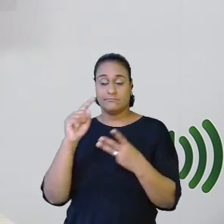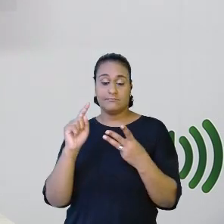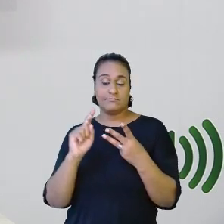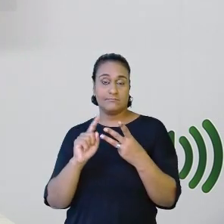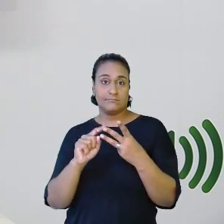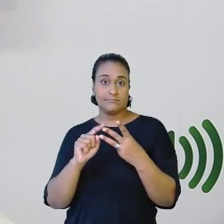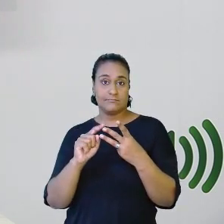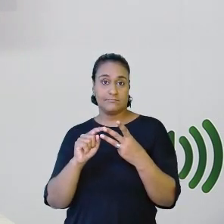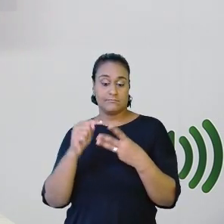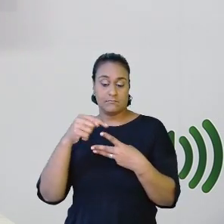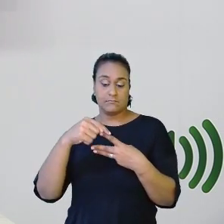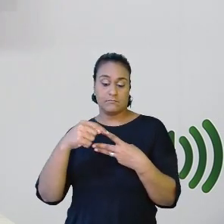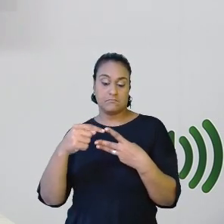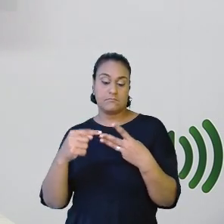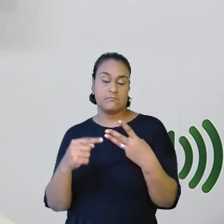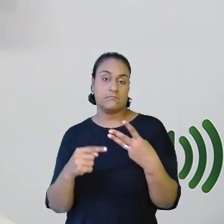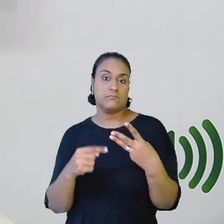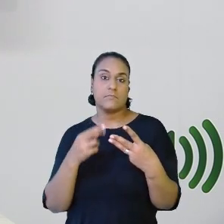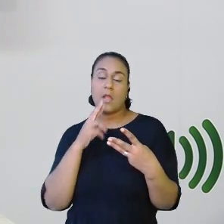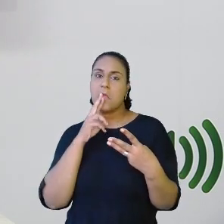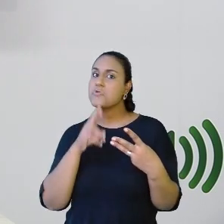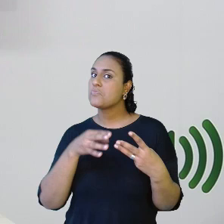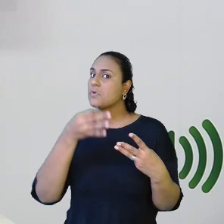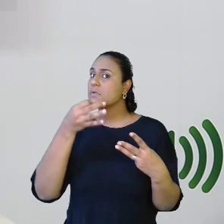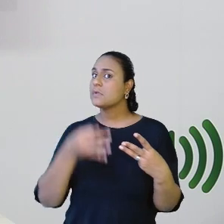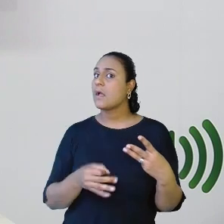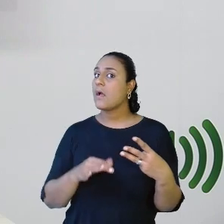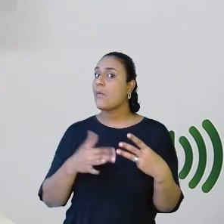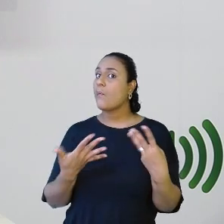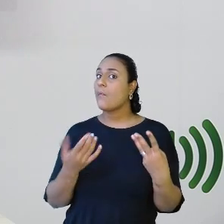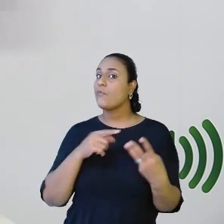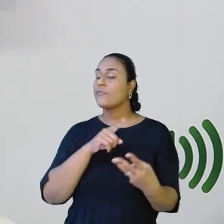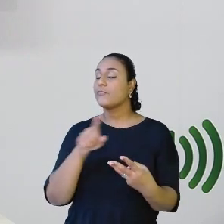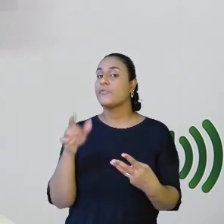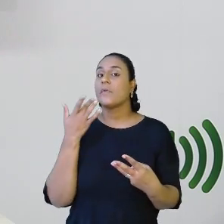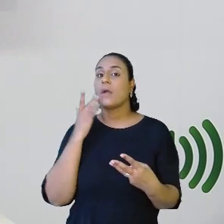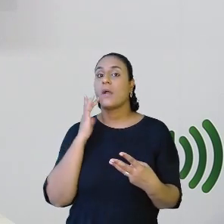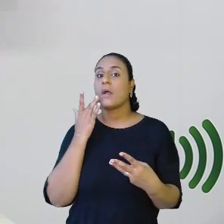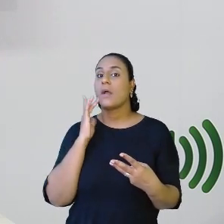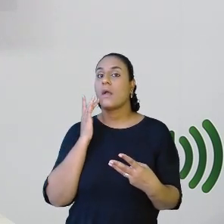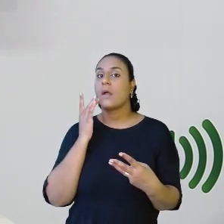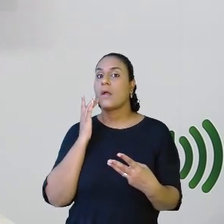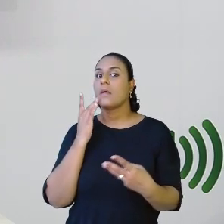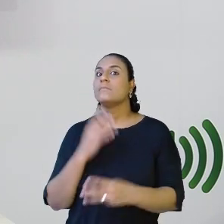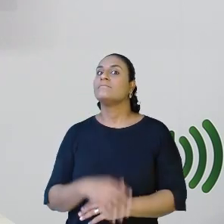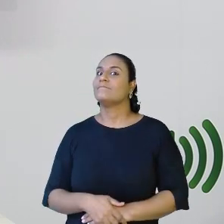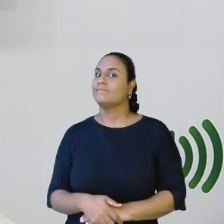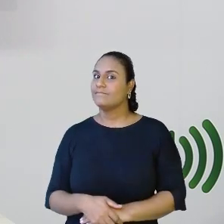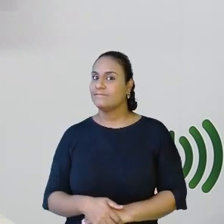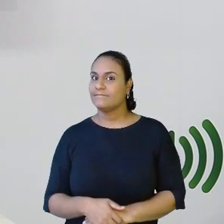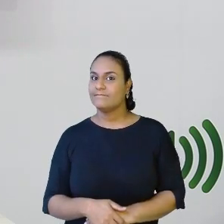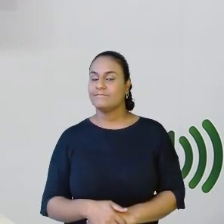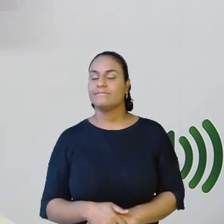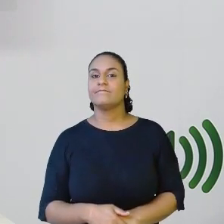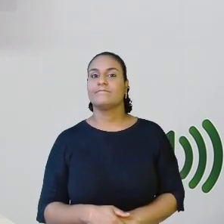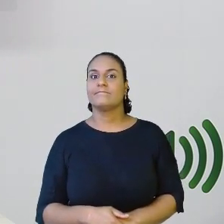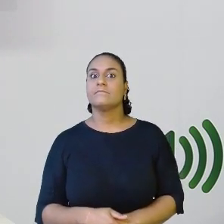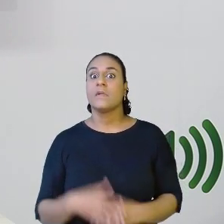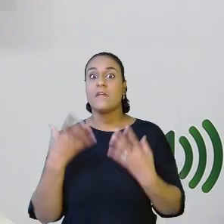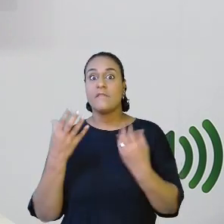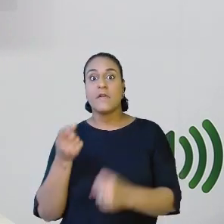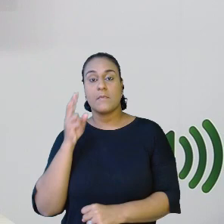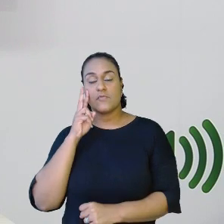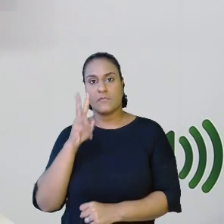475 centésimos? Qual é a resposta que vocês acham que é? Escrita decimal. Vamos